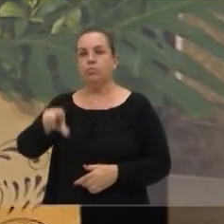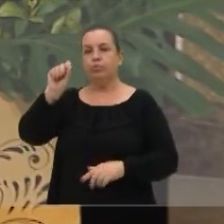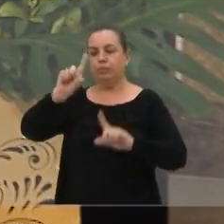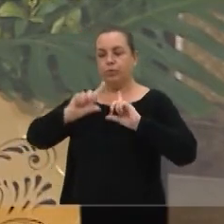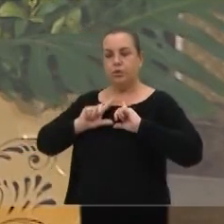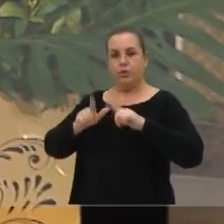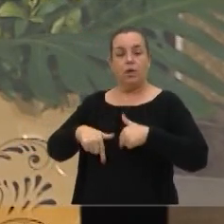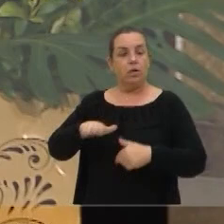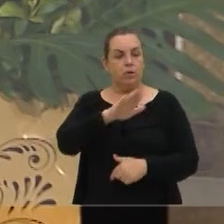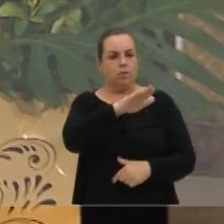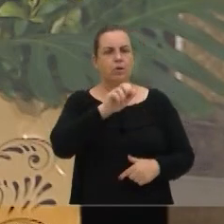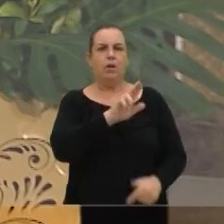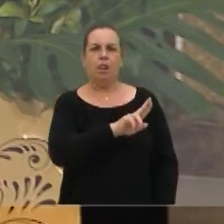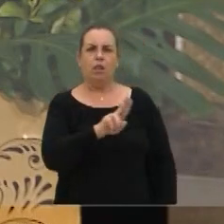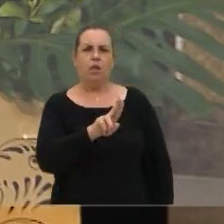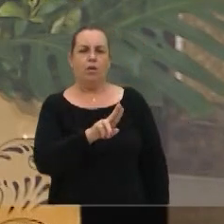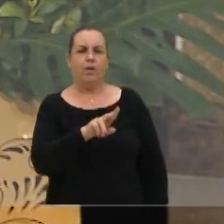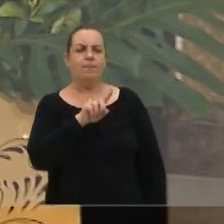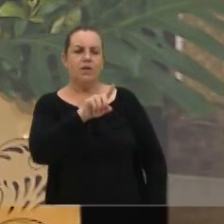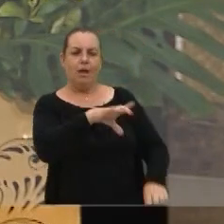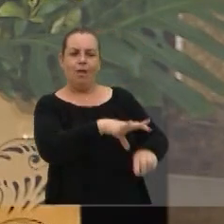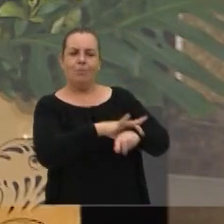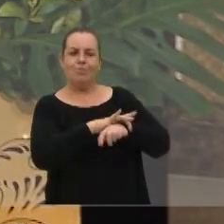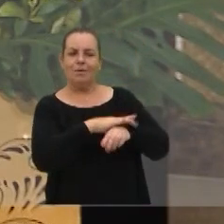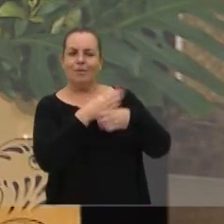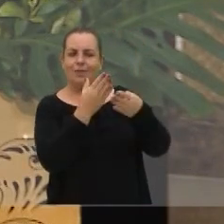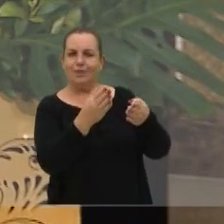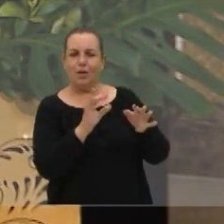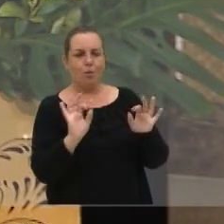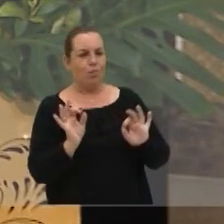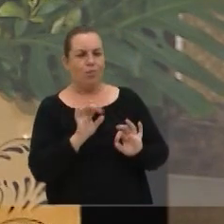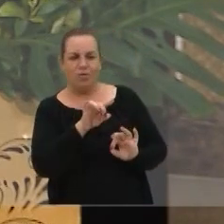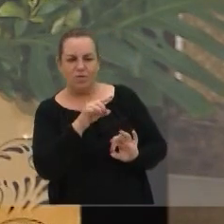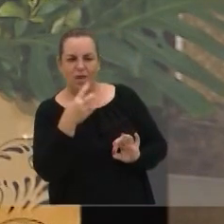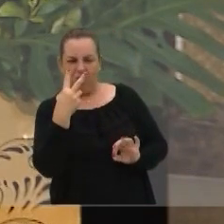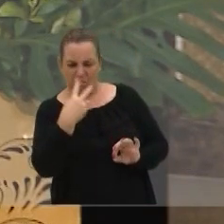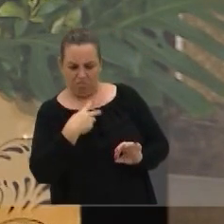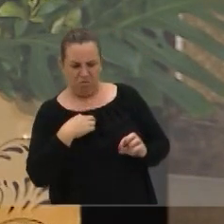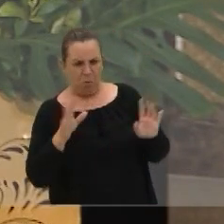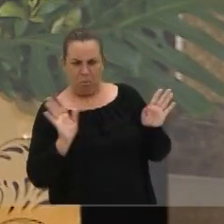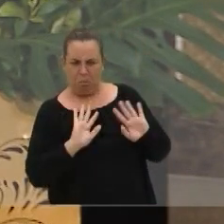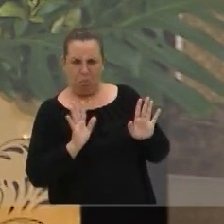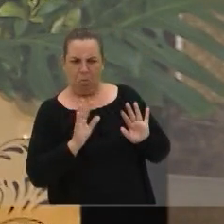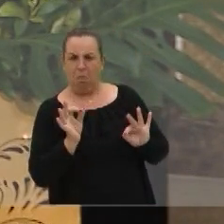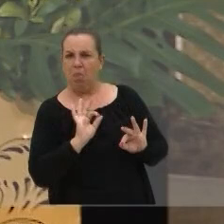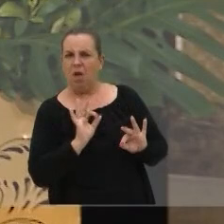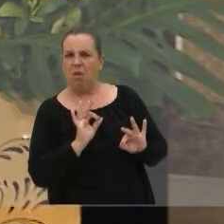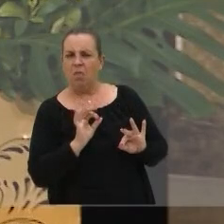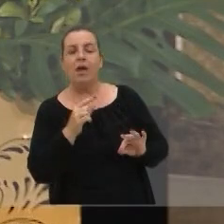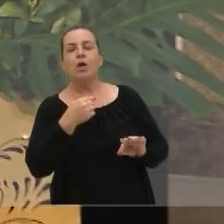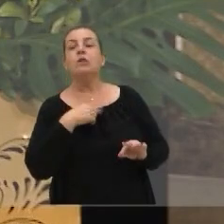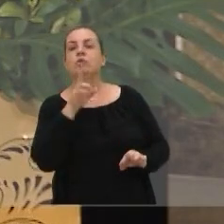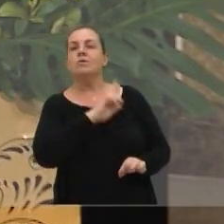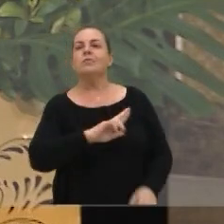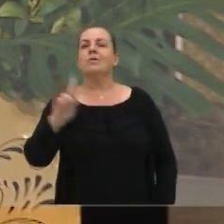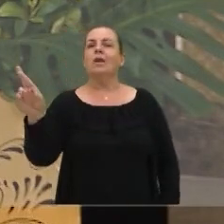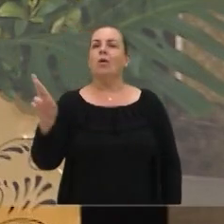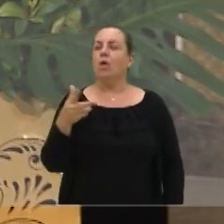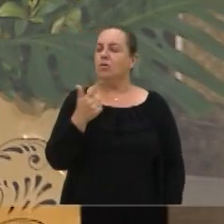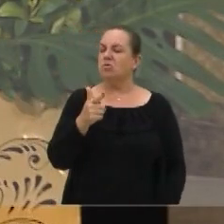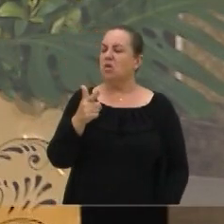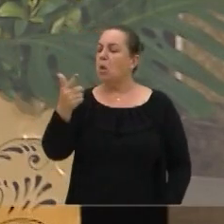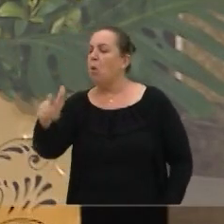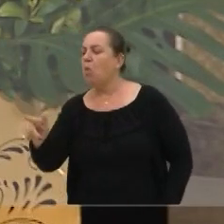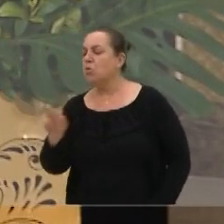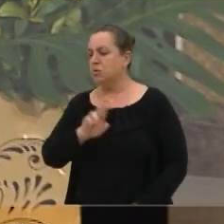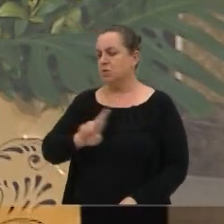chamei-te pelo nome. Reservei-te e não me reconheceste. Eu sou o Senhor, não existe